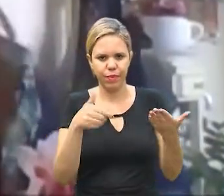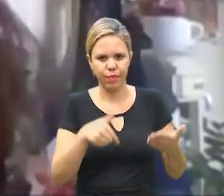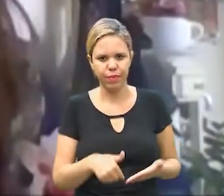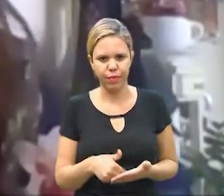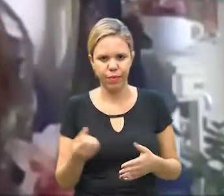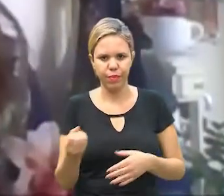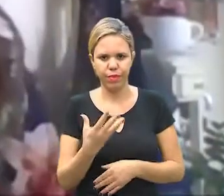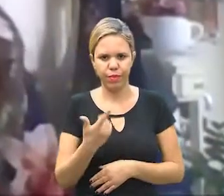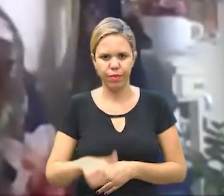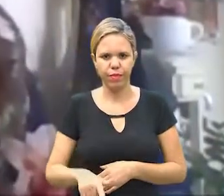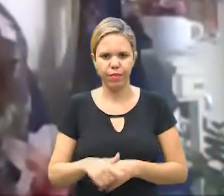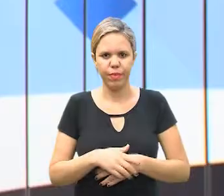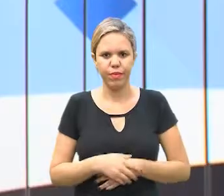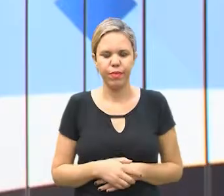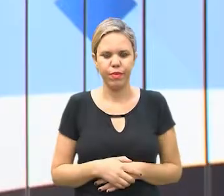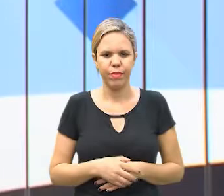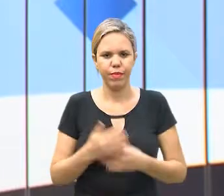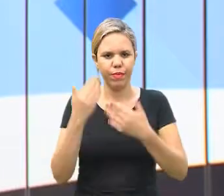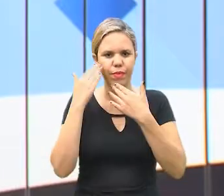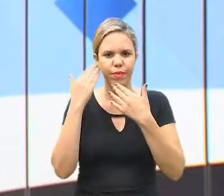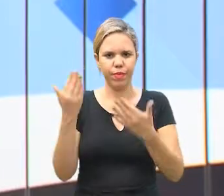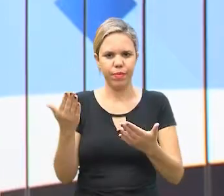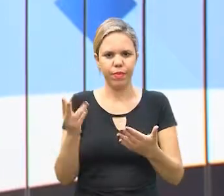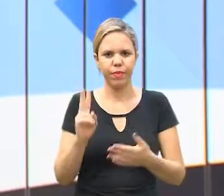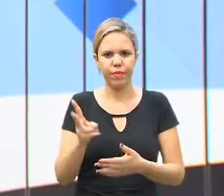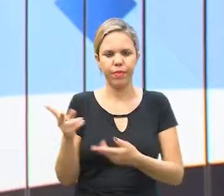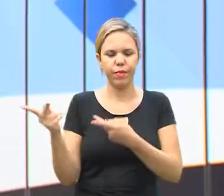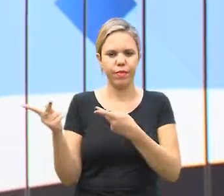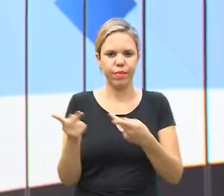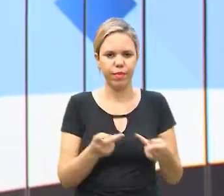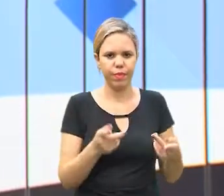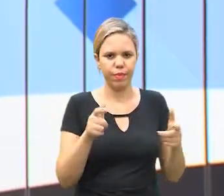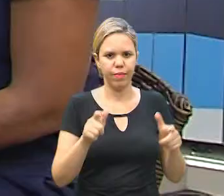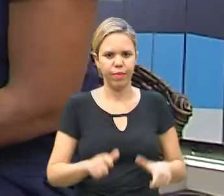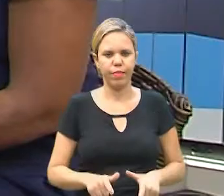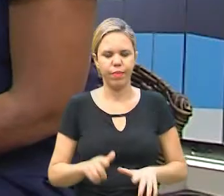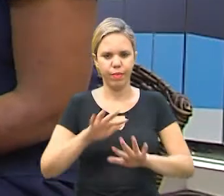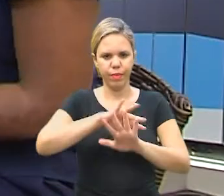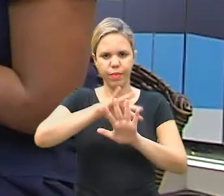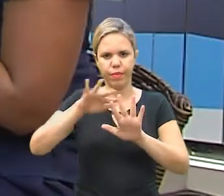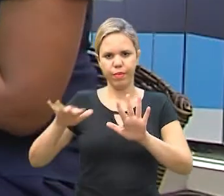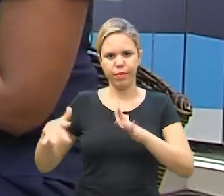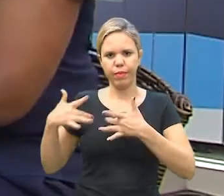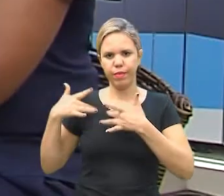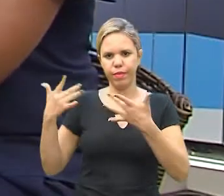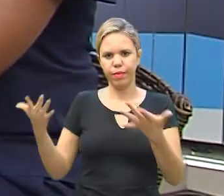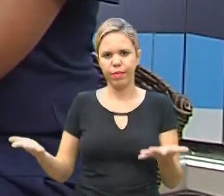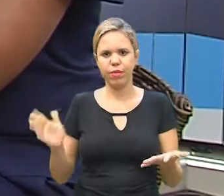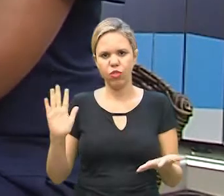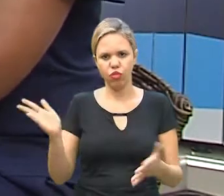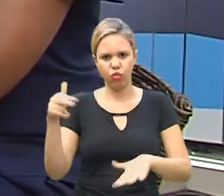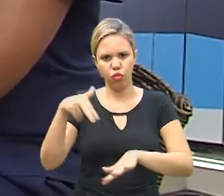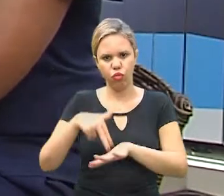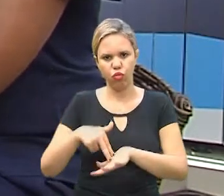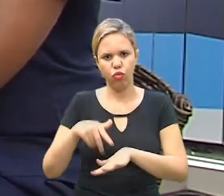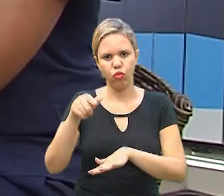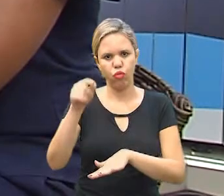aqui novamente. Muito obrigada, Vera, e seja sempre bem-vinda aqui no Mãos Solidárias. Ô, Vera, eu já estive